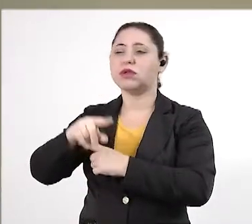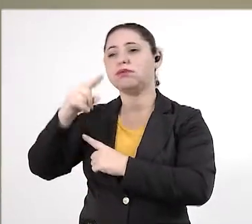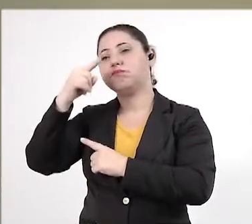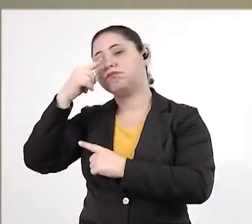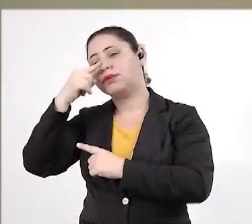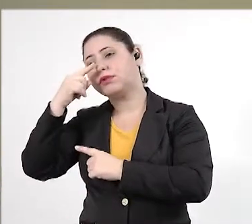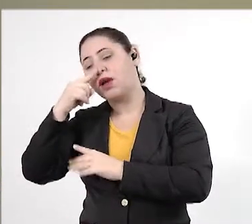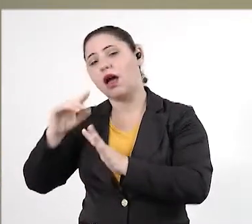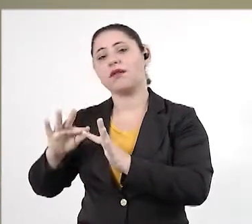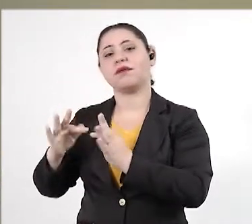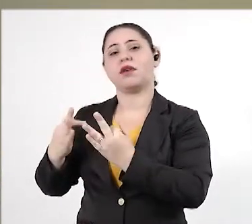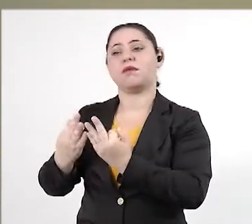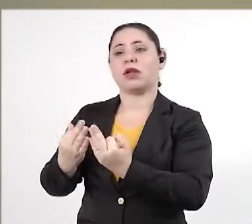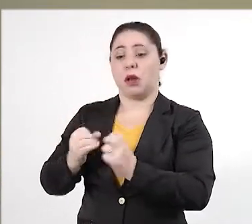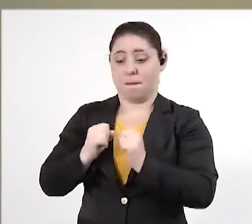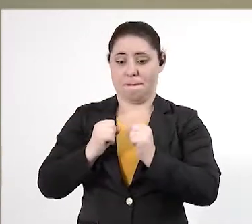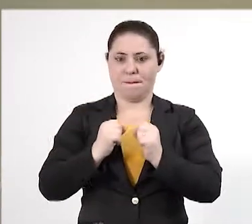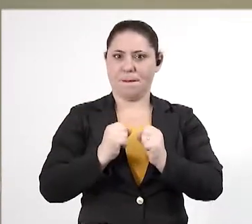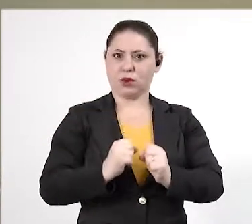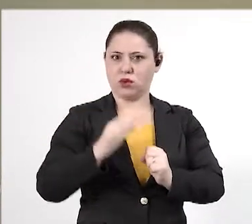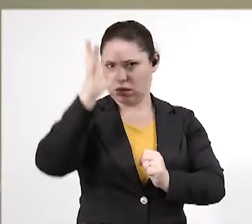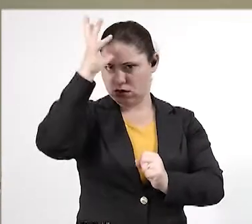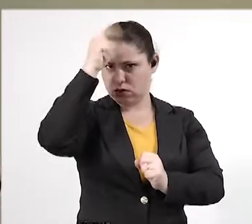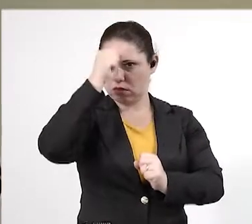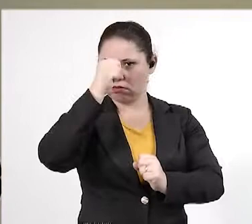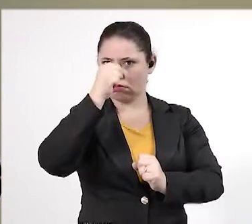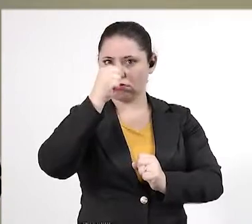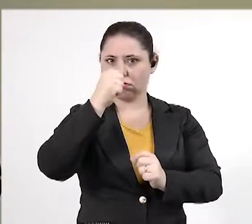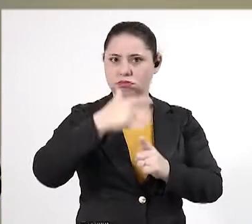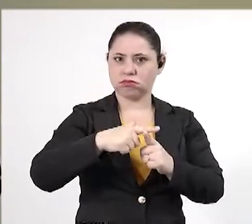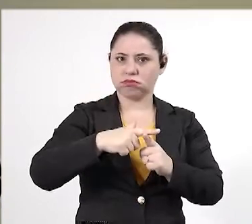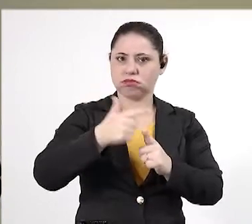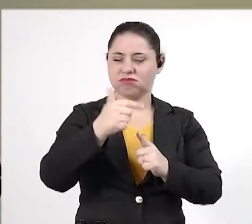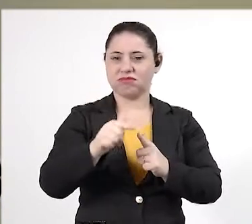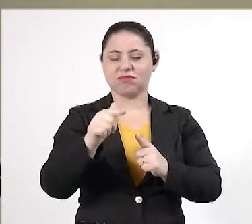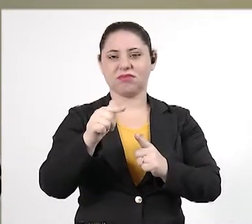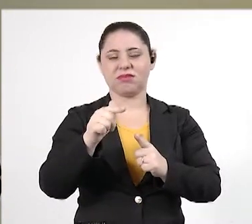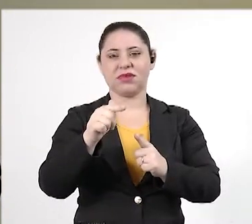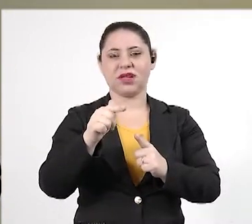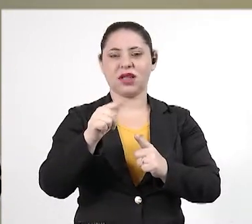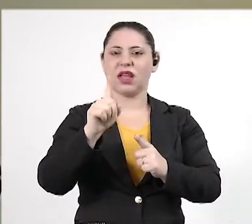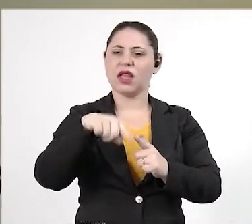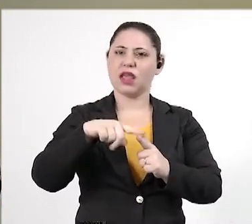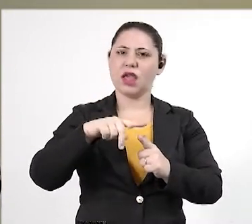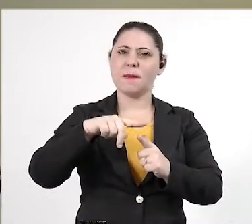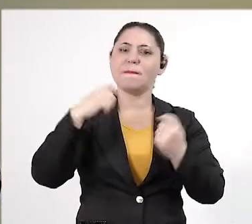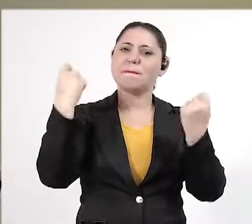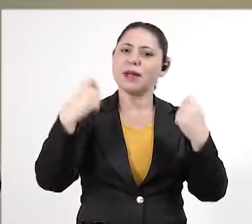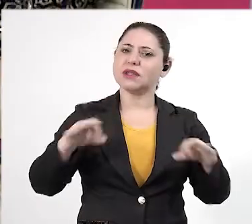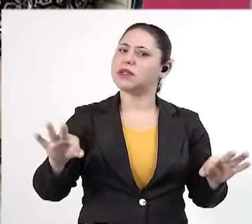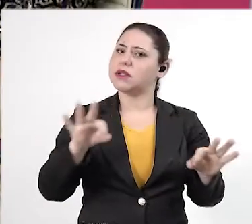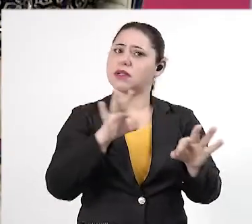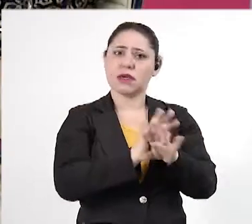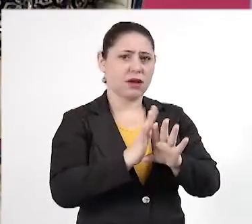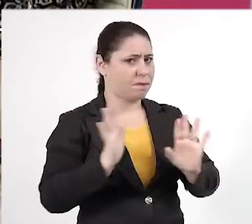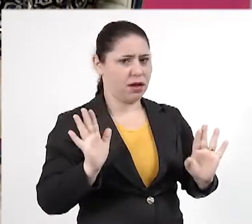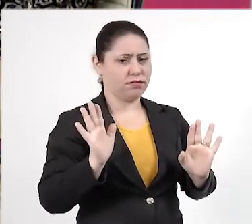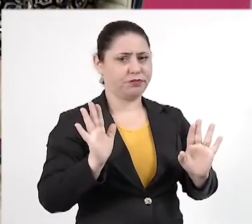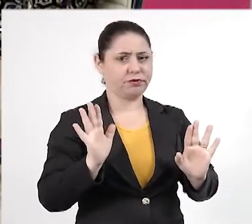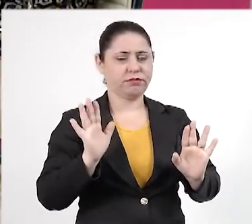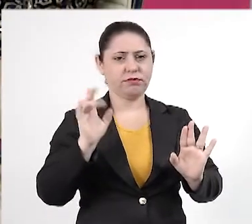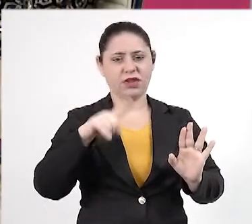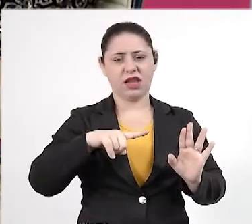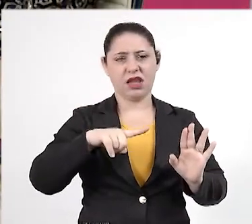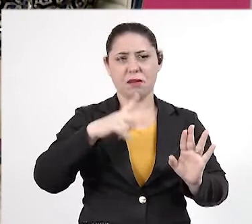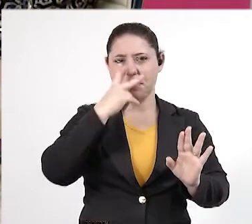para a maternagem, não tem aquele poder de decisão. E é justamente esse mito que a gente tem que destruir,